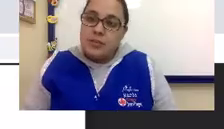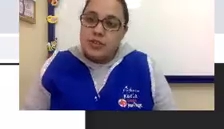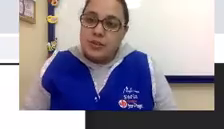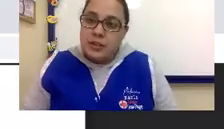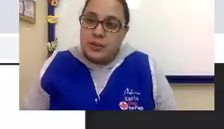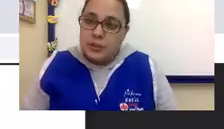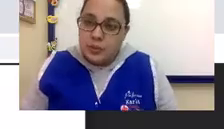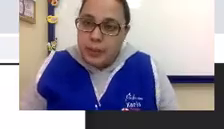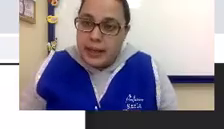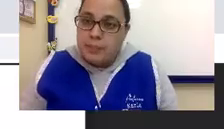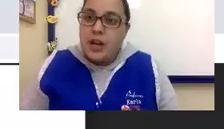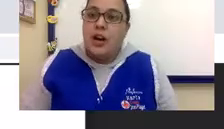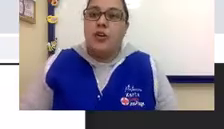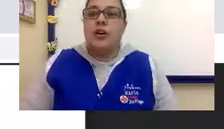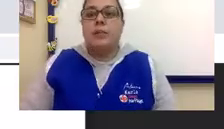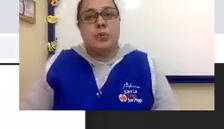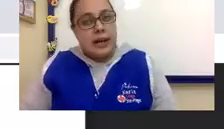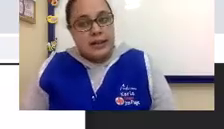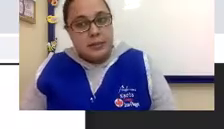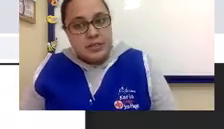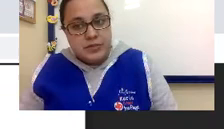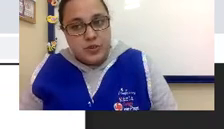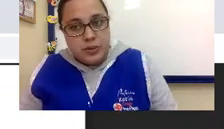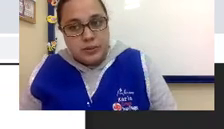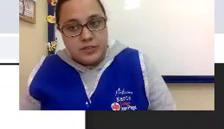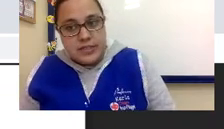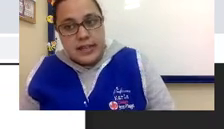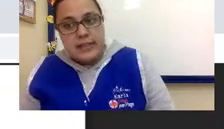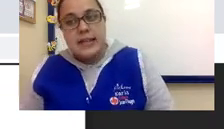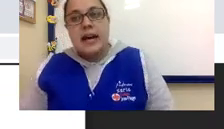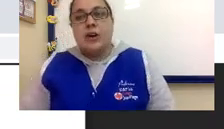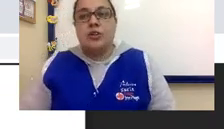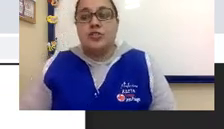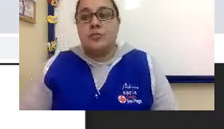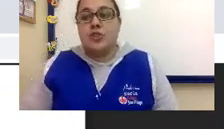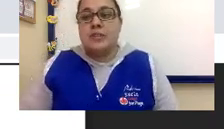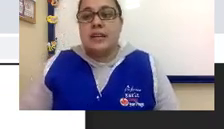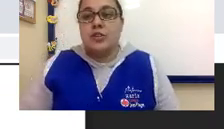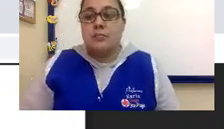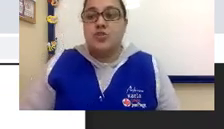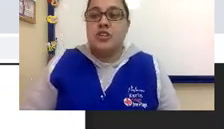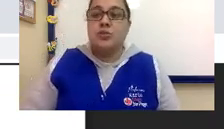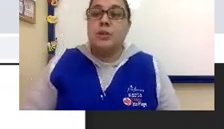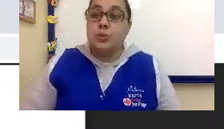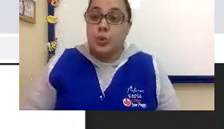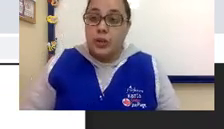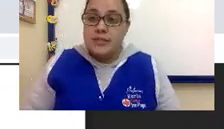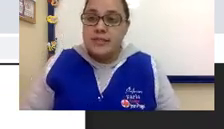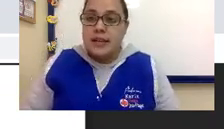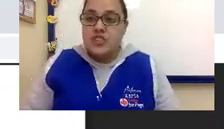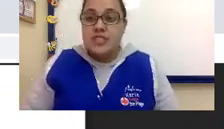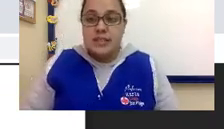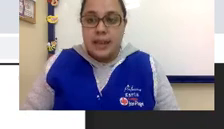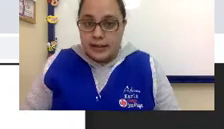Olá, meus amores do quinto ano, tudo bem? Olha, pro Carla aqui mais uma videoaula com vocês. Agora nós vamos começar a nossa apostila número